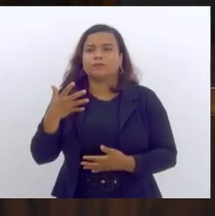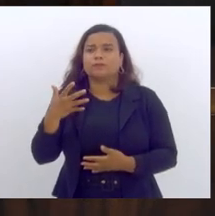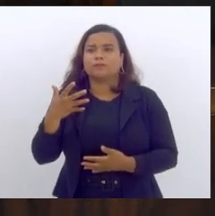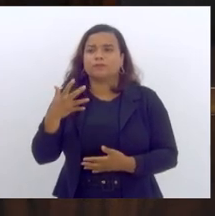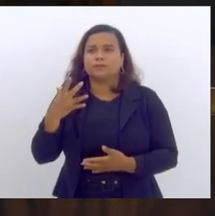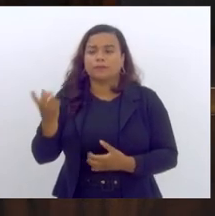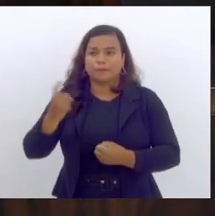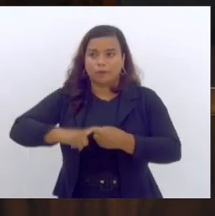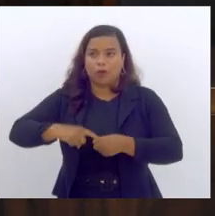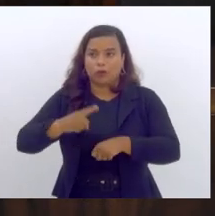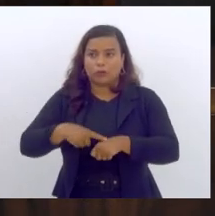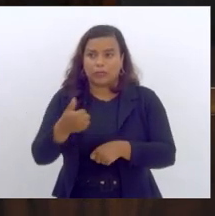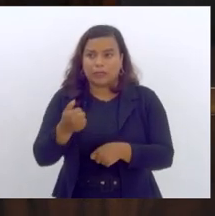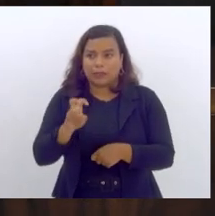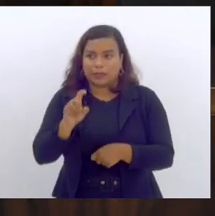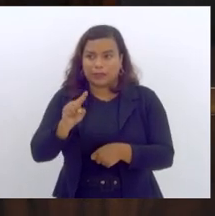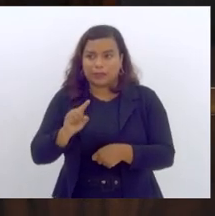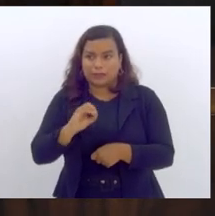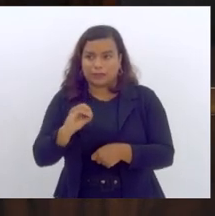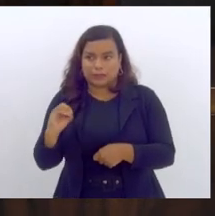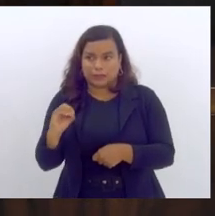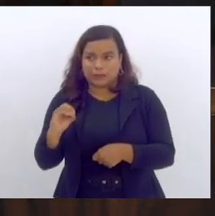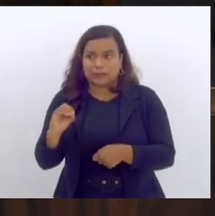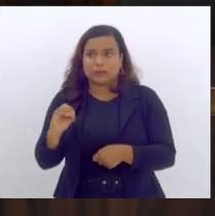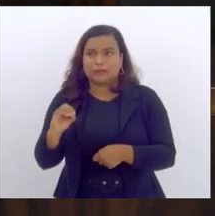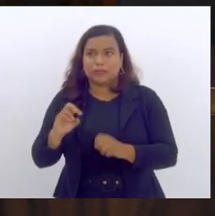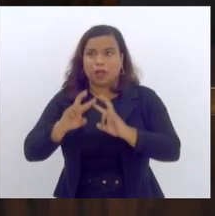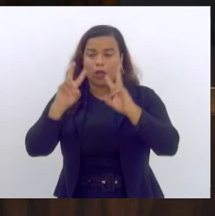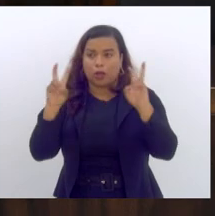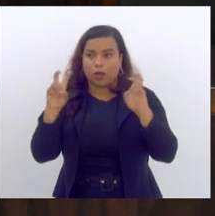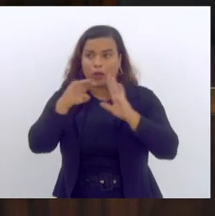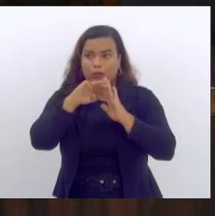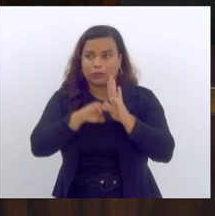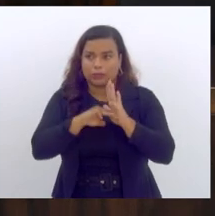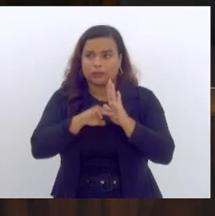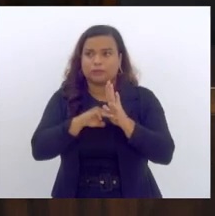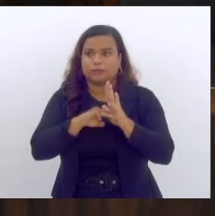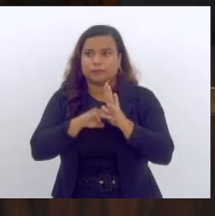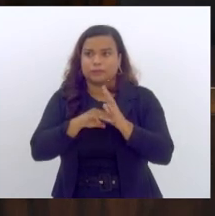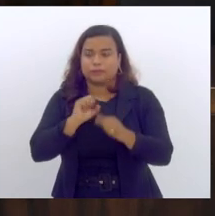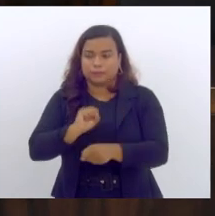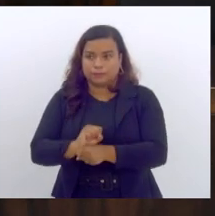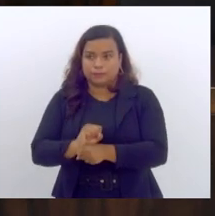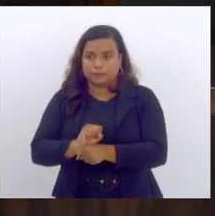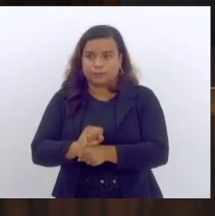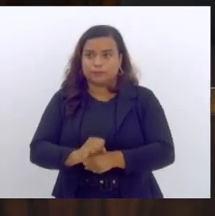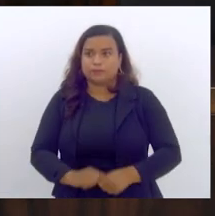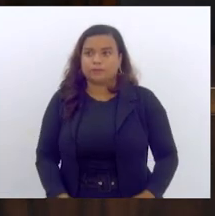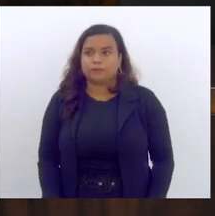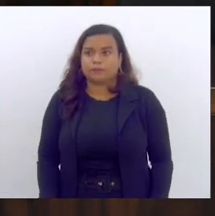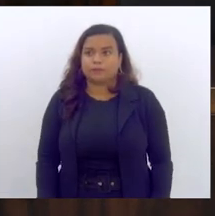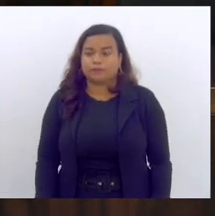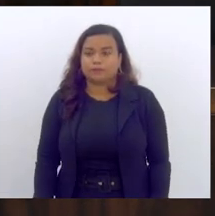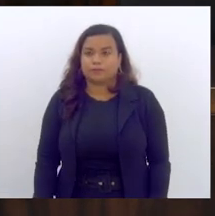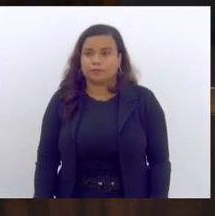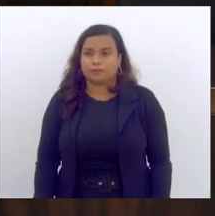até às 15 horas quando retornaremos com a ordem do dia está suspensa a sessão